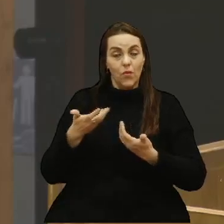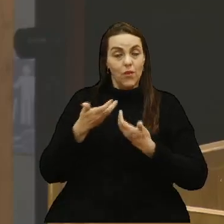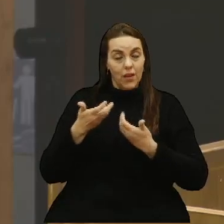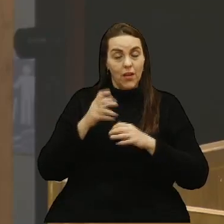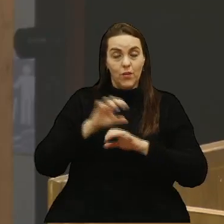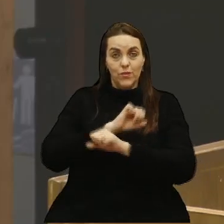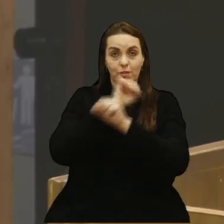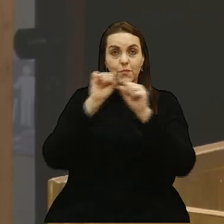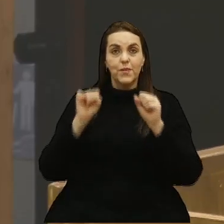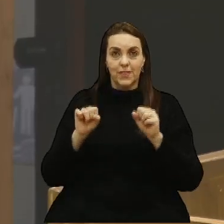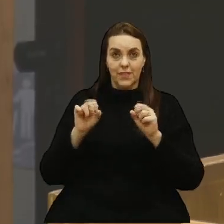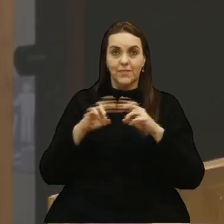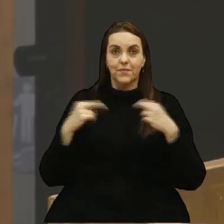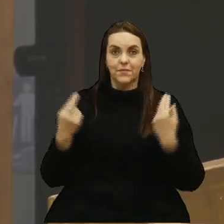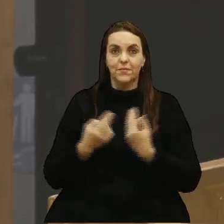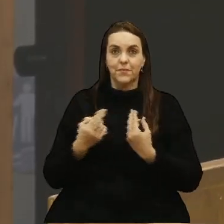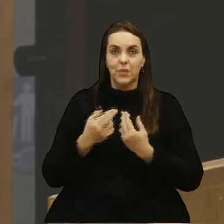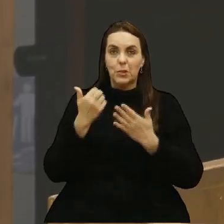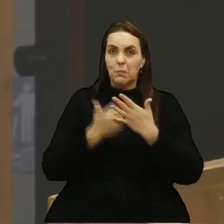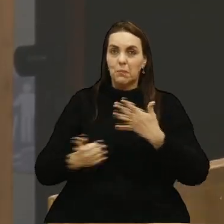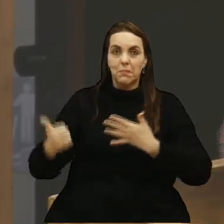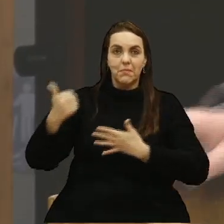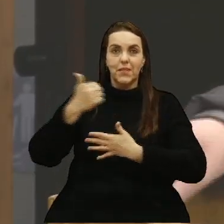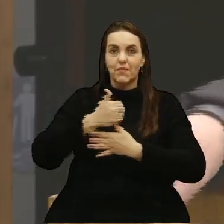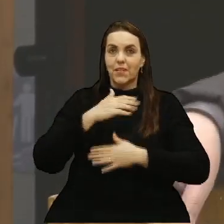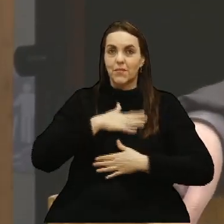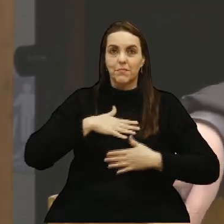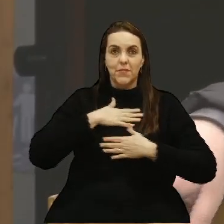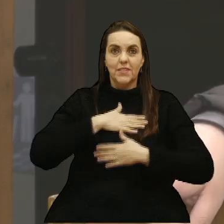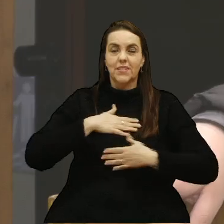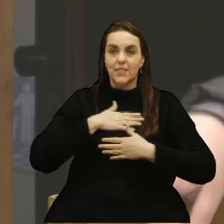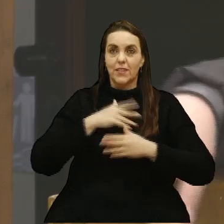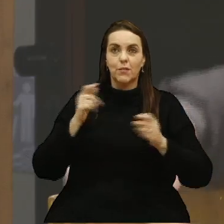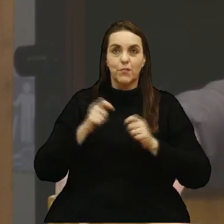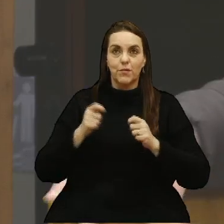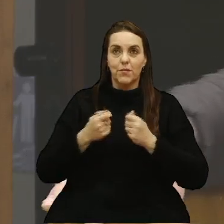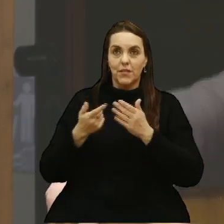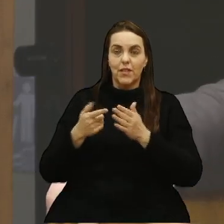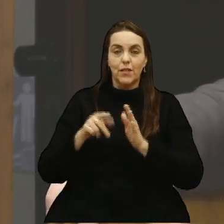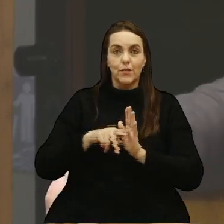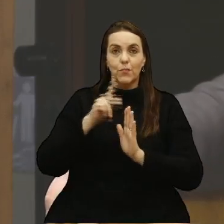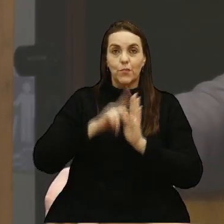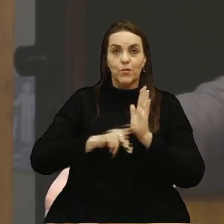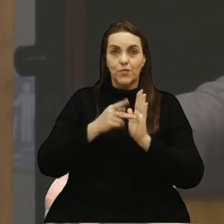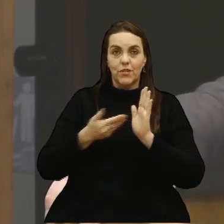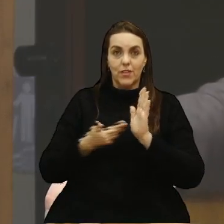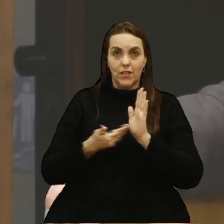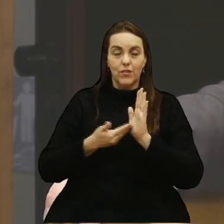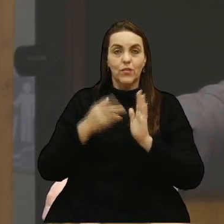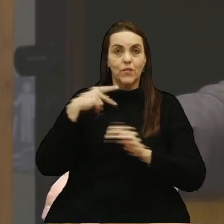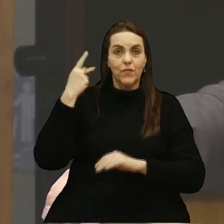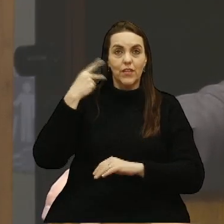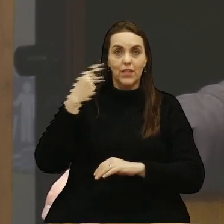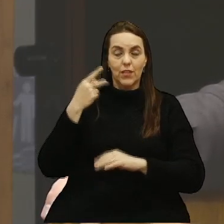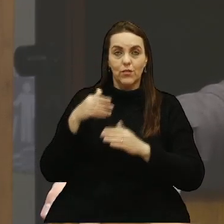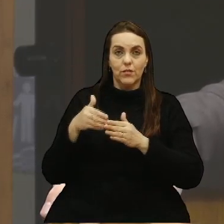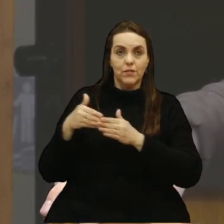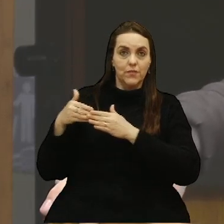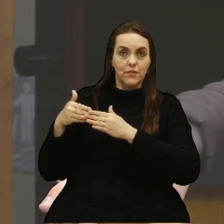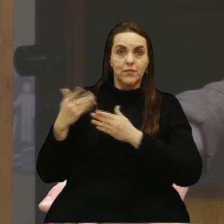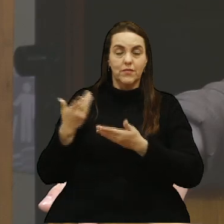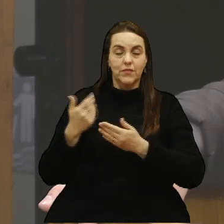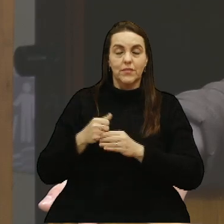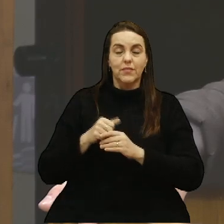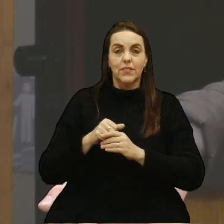Amanhã, nesta sessão, tenho o privilégio, o prazer de poder trazer aqui um projeto do vereador licenciado, então licenciado